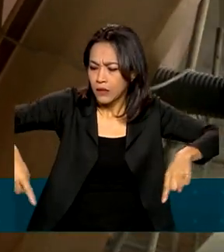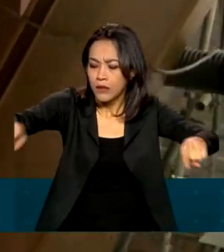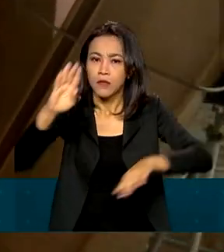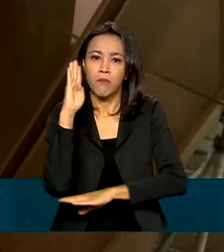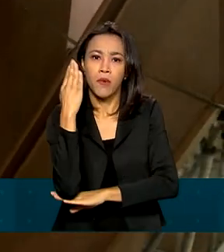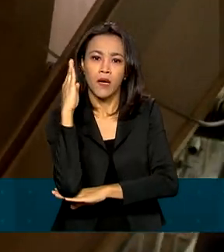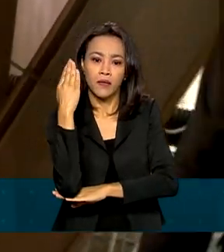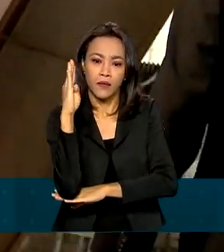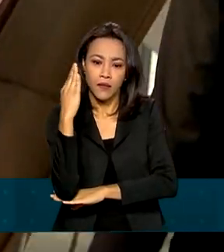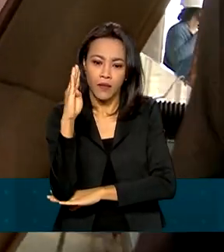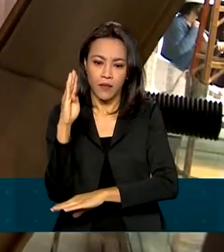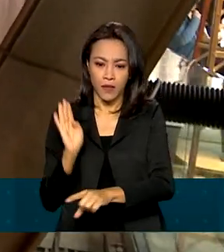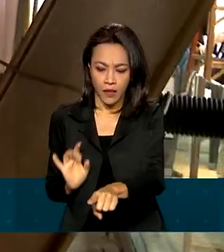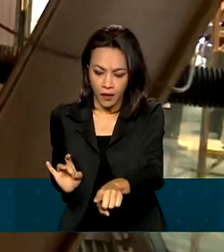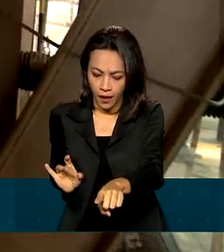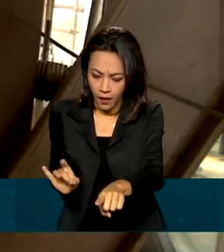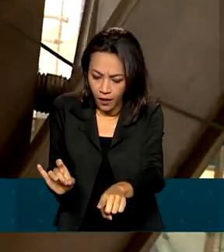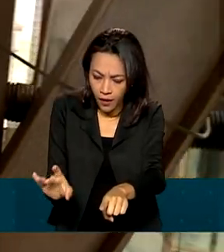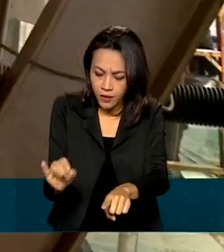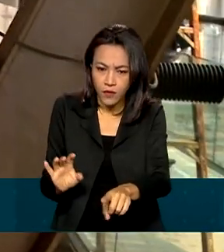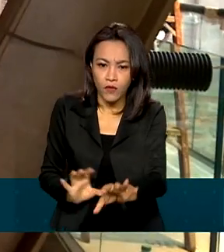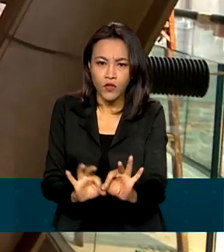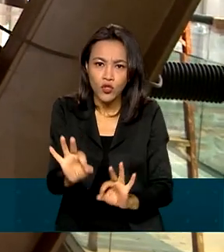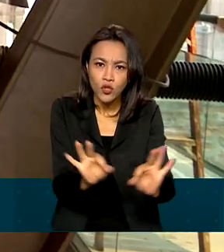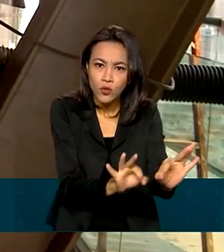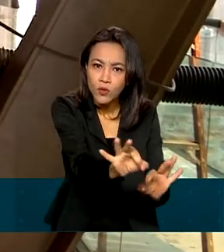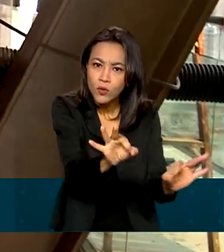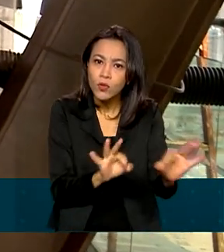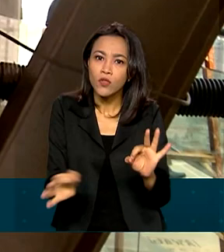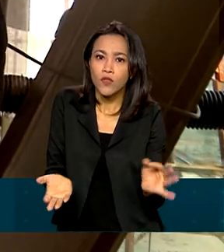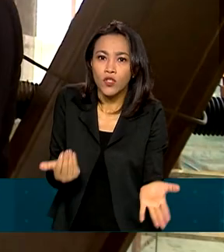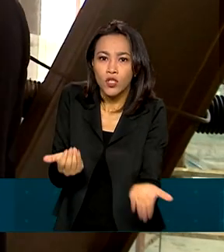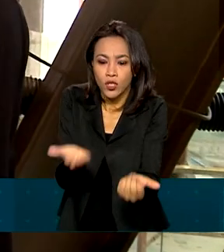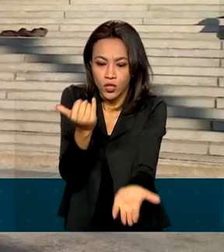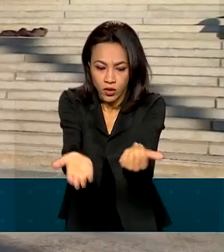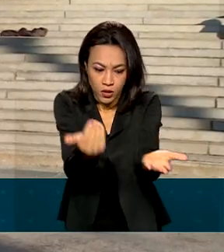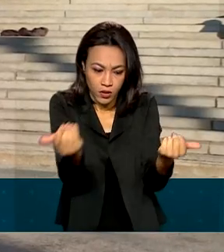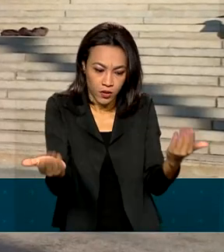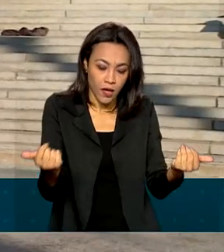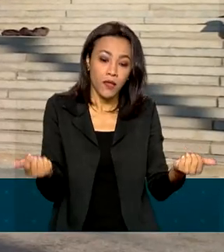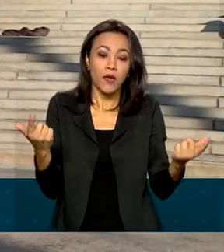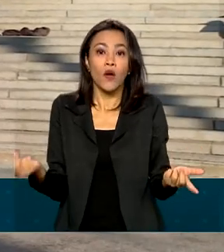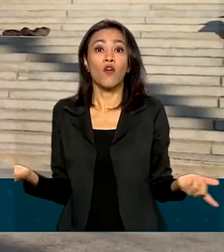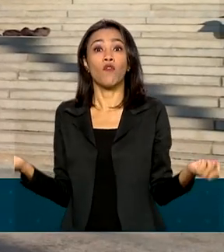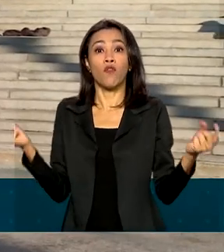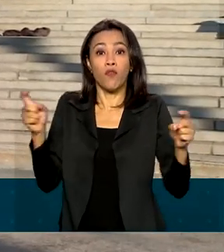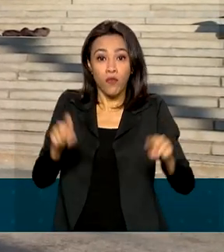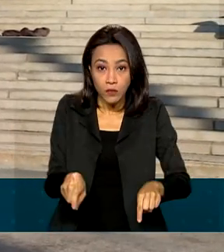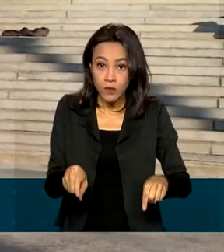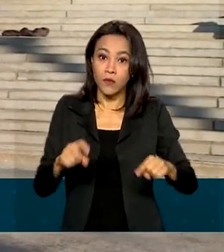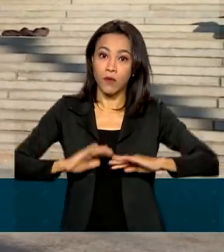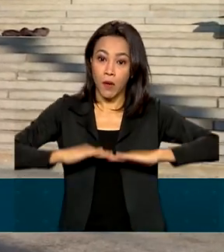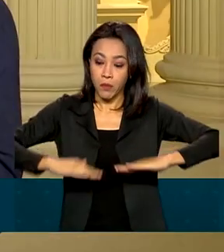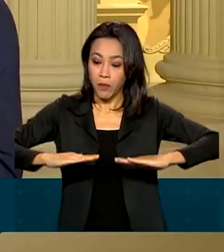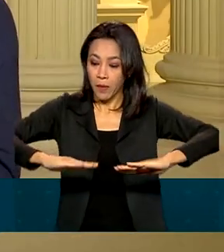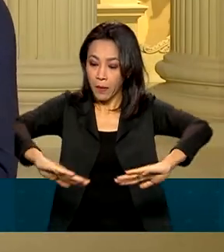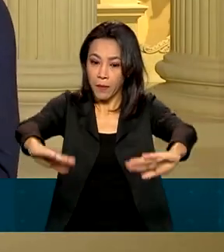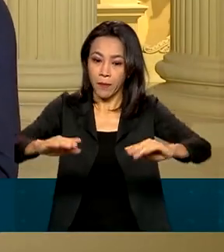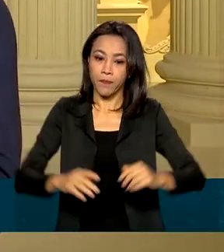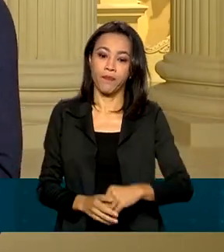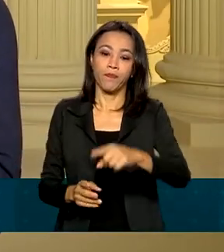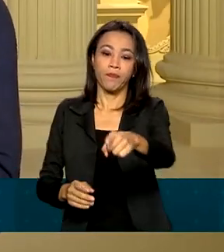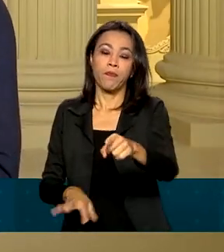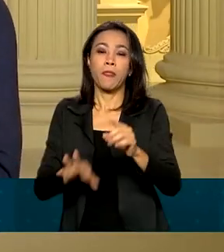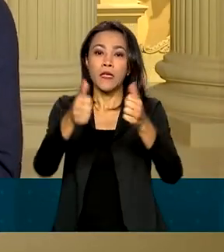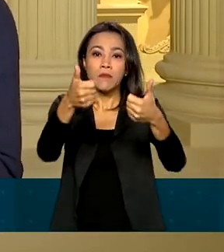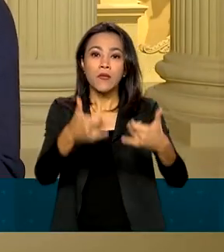identificado, nomeado, titulado, desmontado, foi para o restauro e voltou para ser montado no exato lugar do qual saiu. O projeto